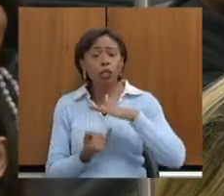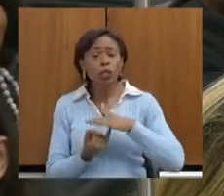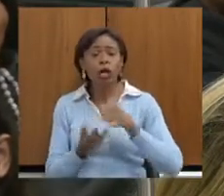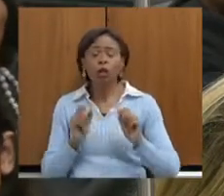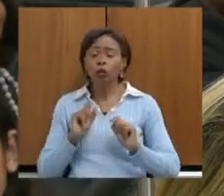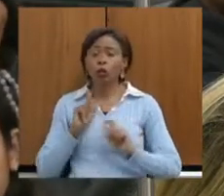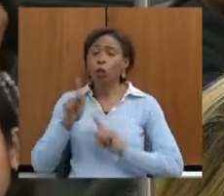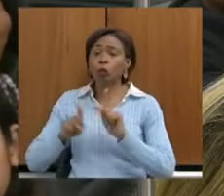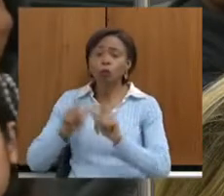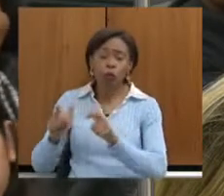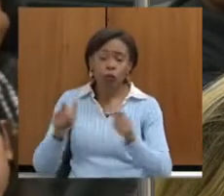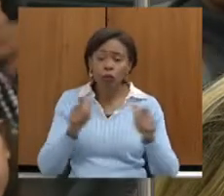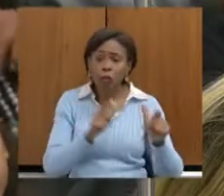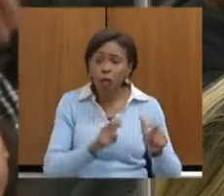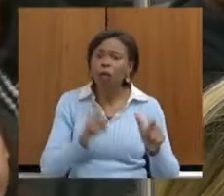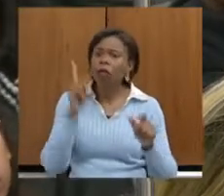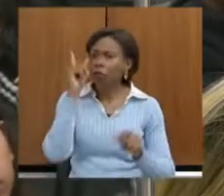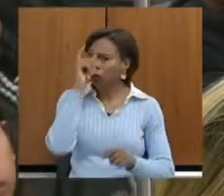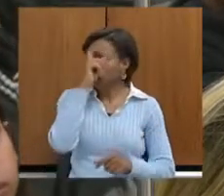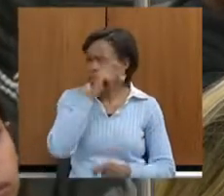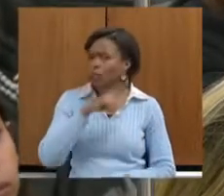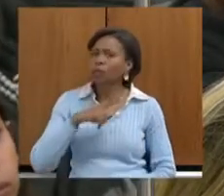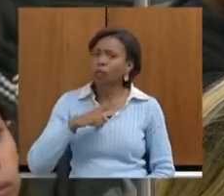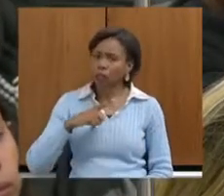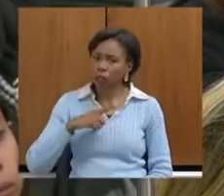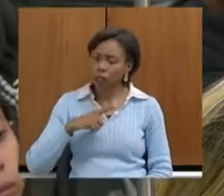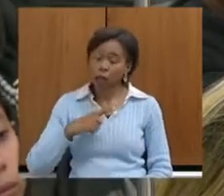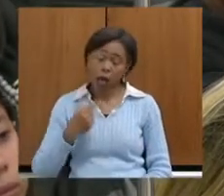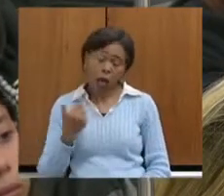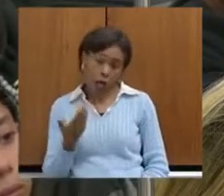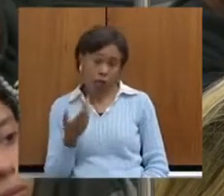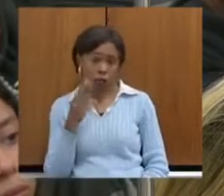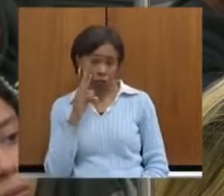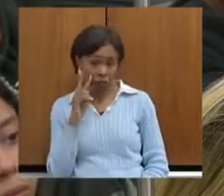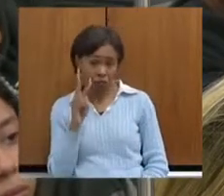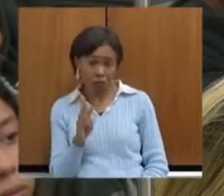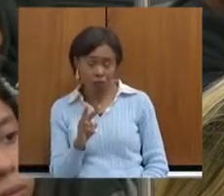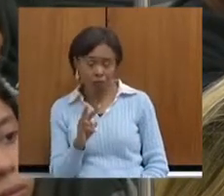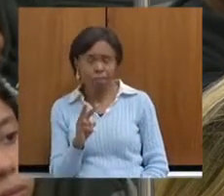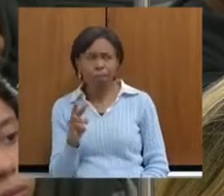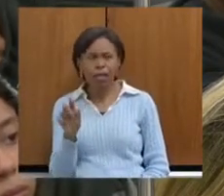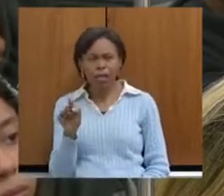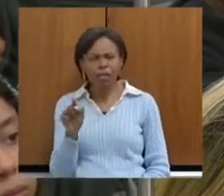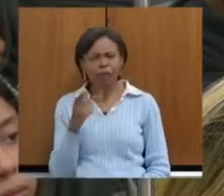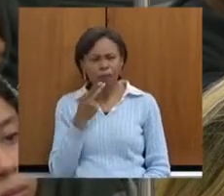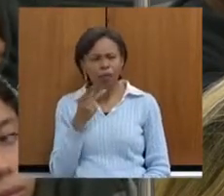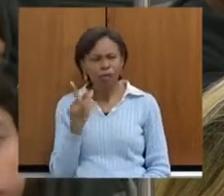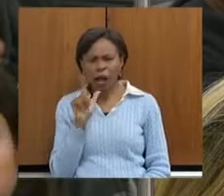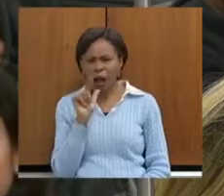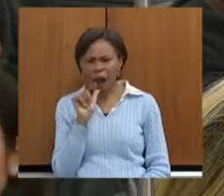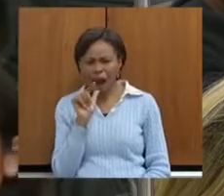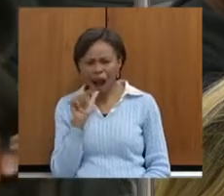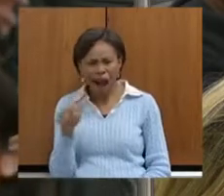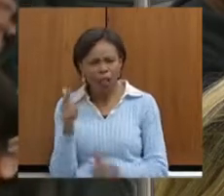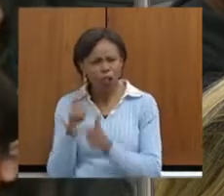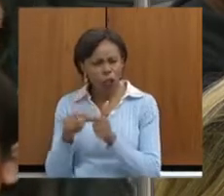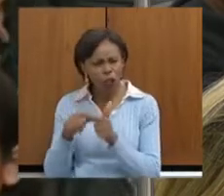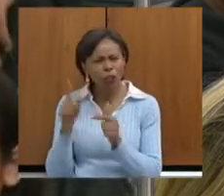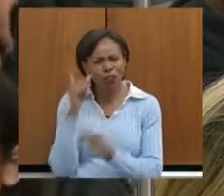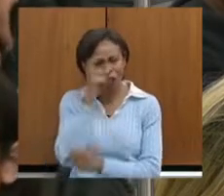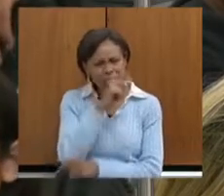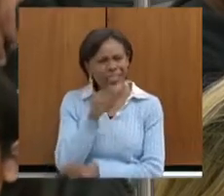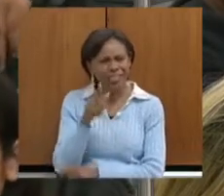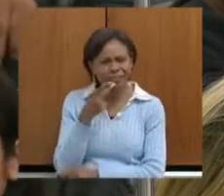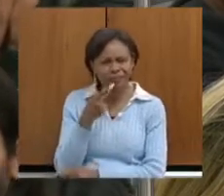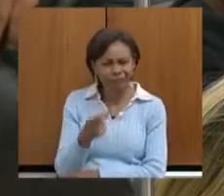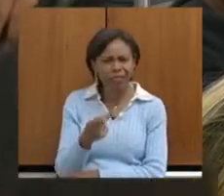nosso povo tá com essa dificuldade e quando vê e aí quando chega aí a questão da água ter essa dificuldade é que a pessoa fala quando